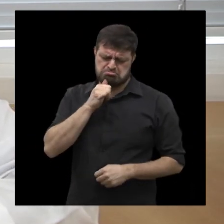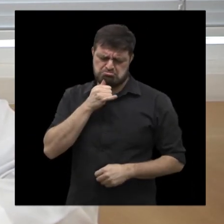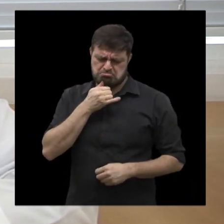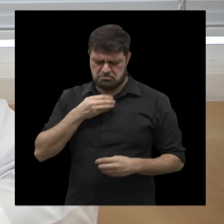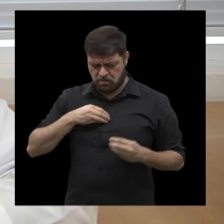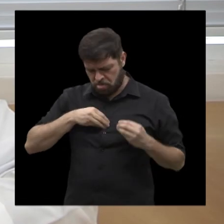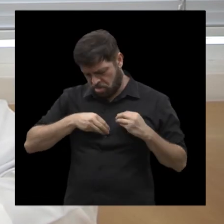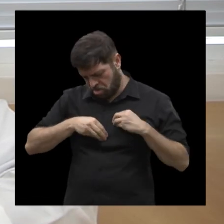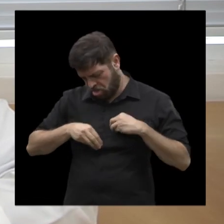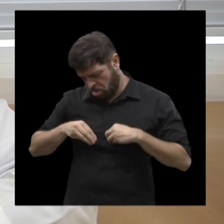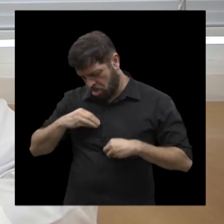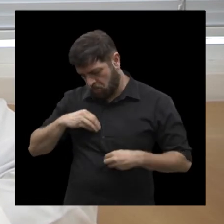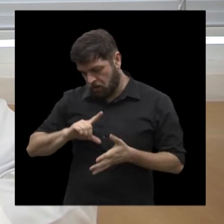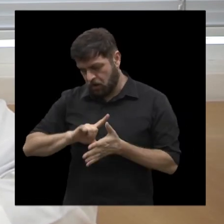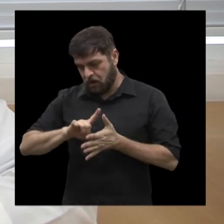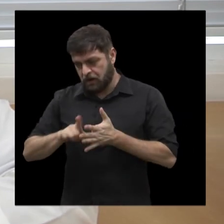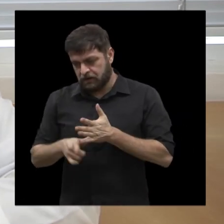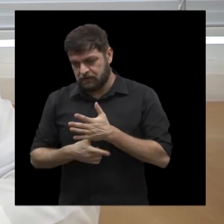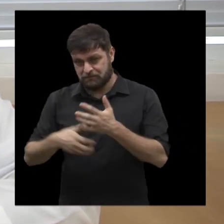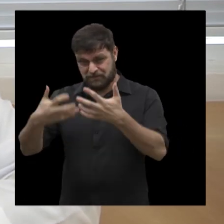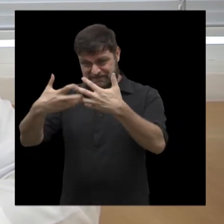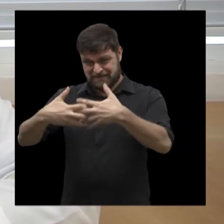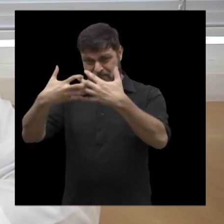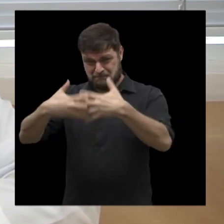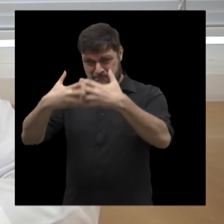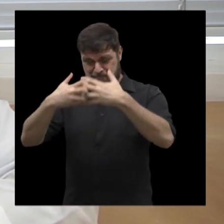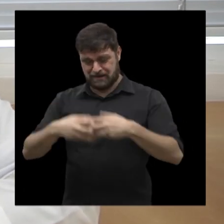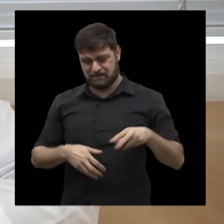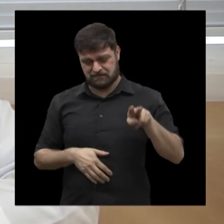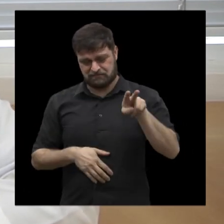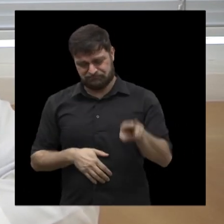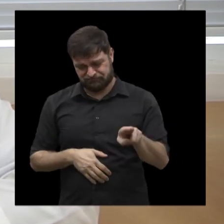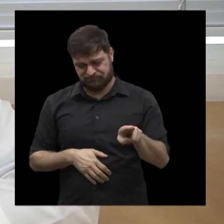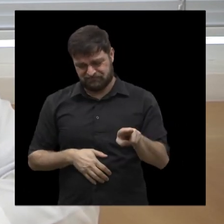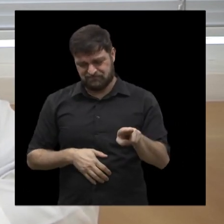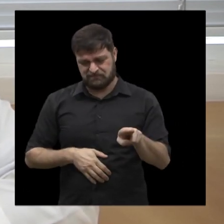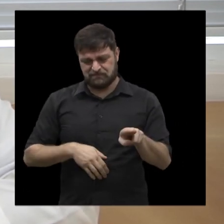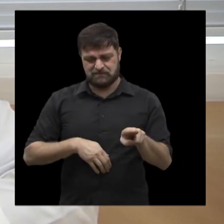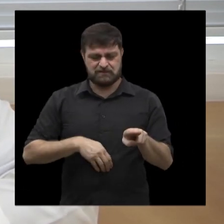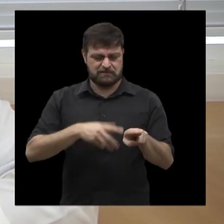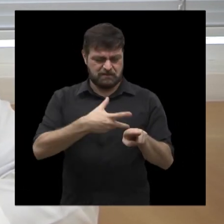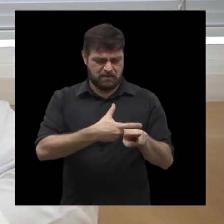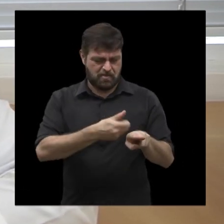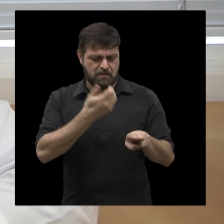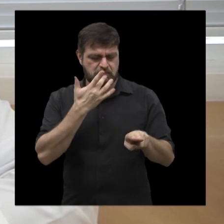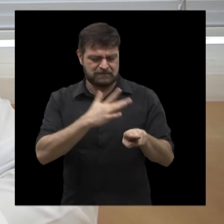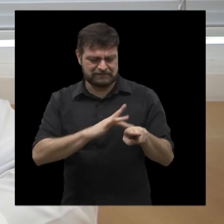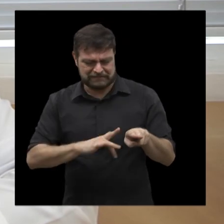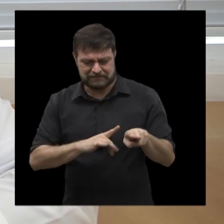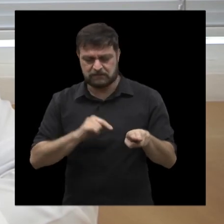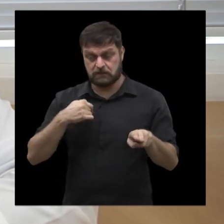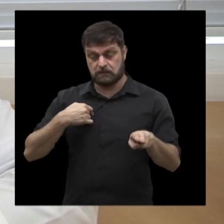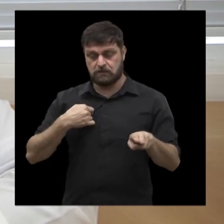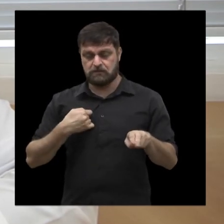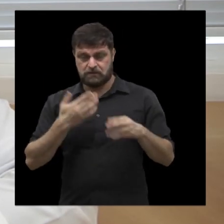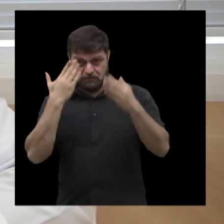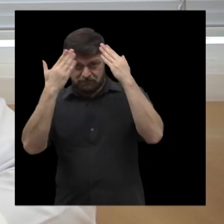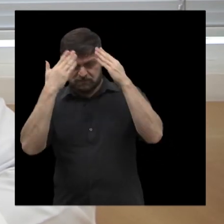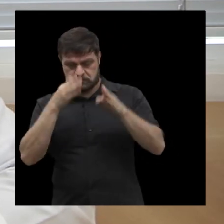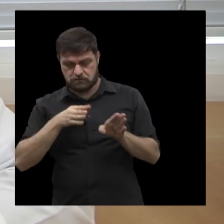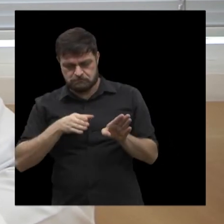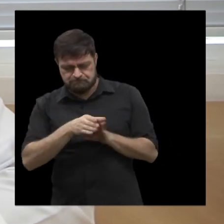iniciar o tratamento em hemodiálise. Então, dessa forma, eu como psicóloga presto